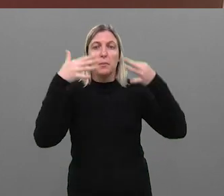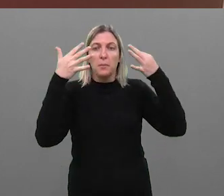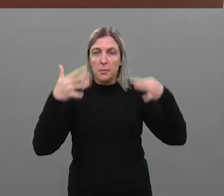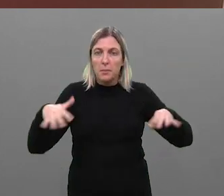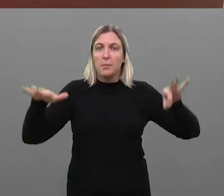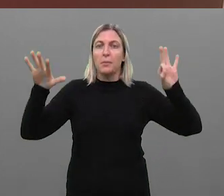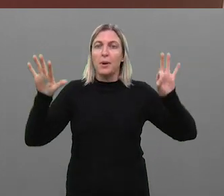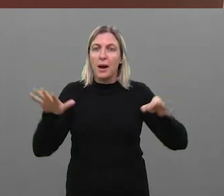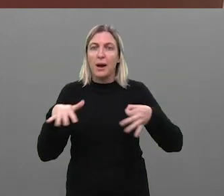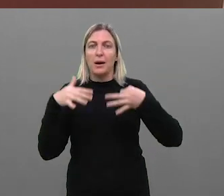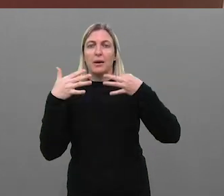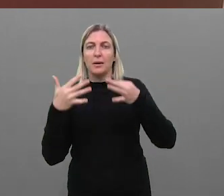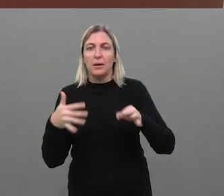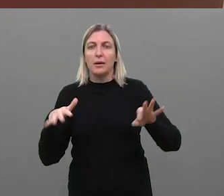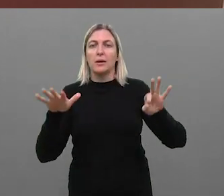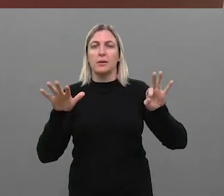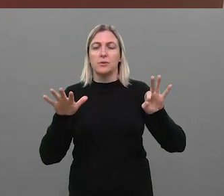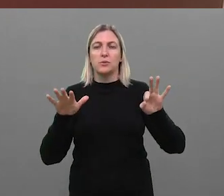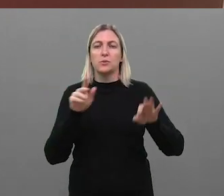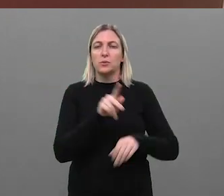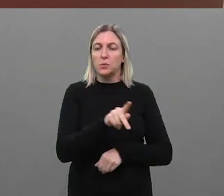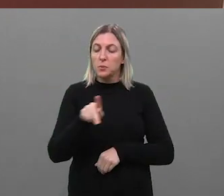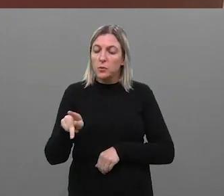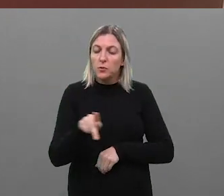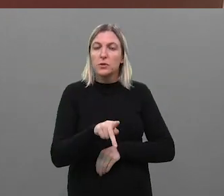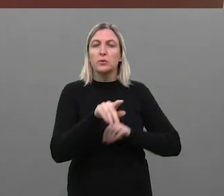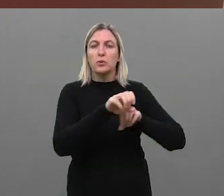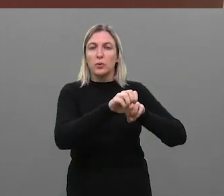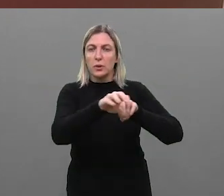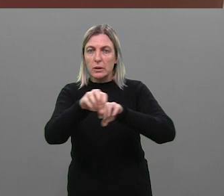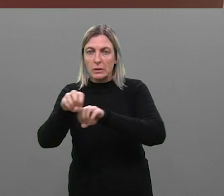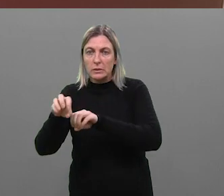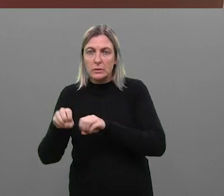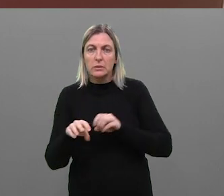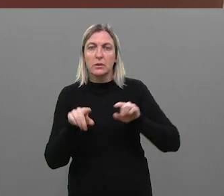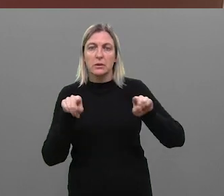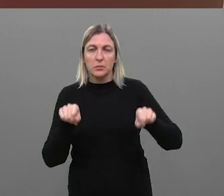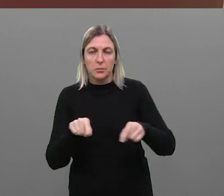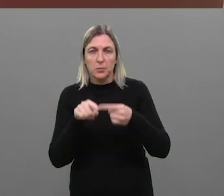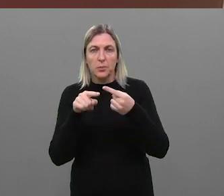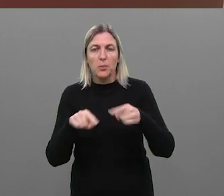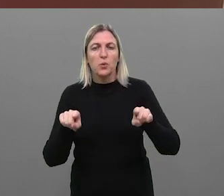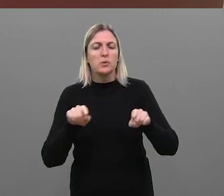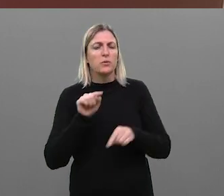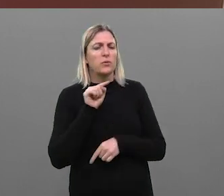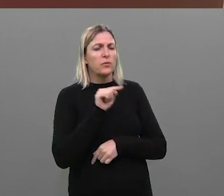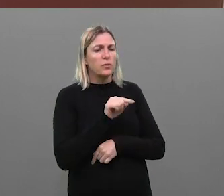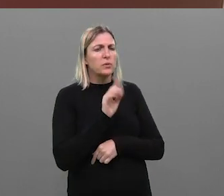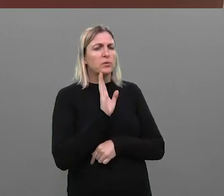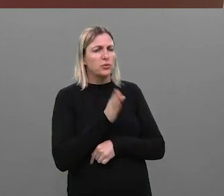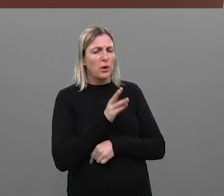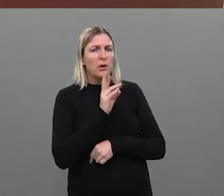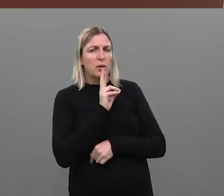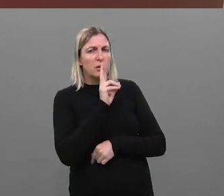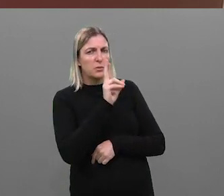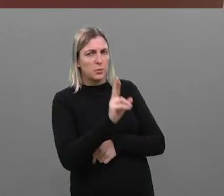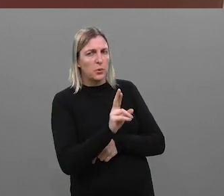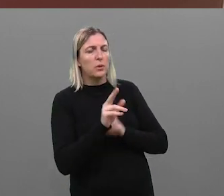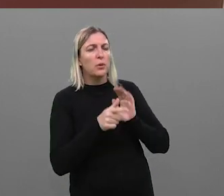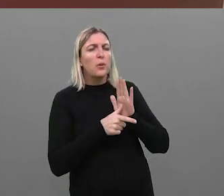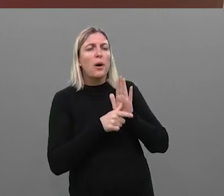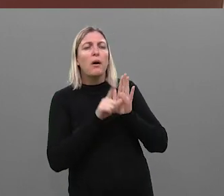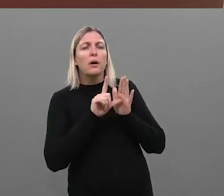essa essa visão tua O maestro Professor um músico eh tu já